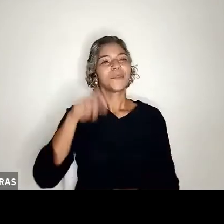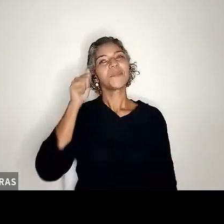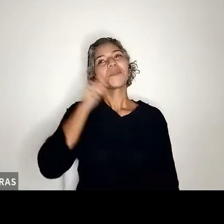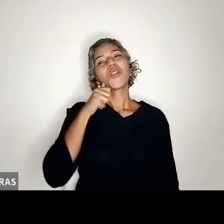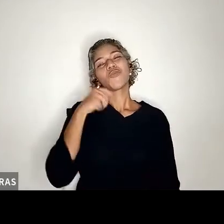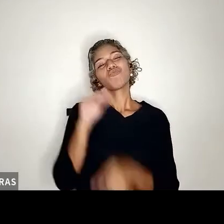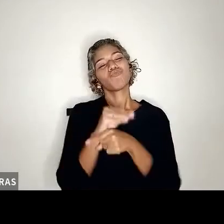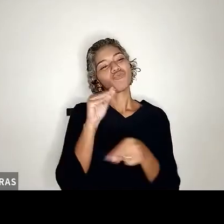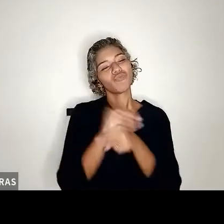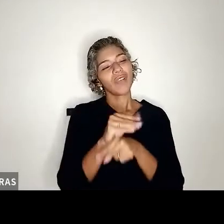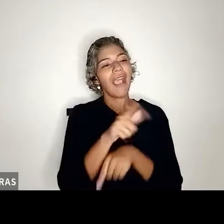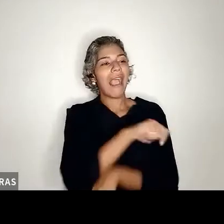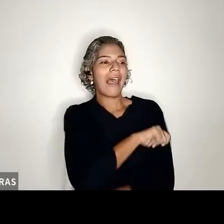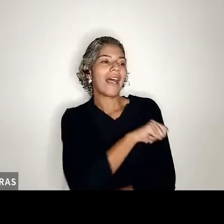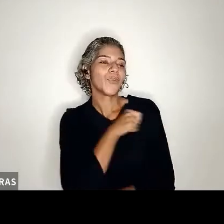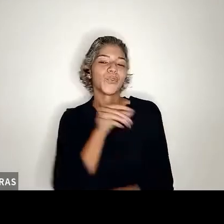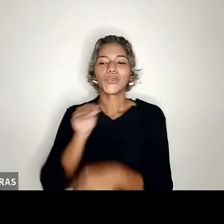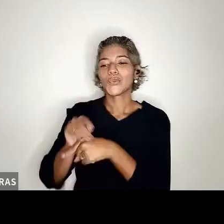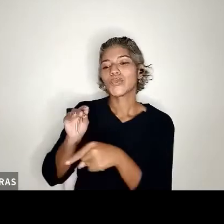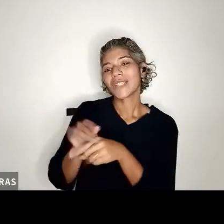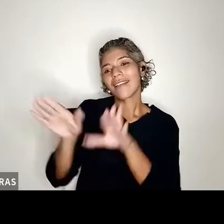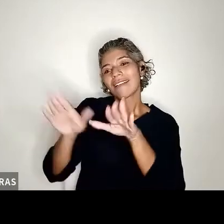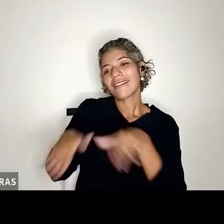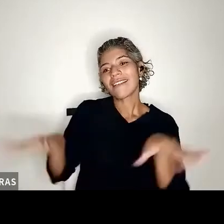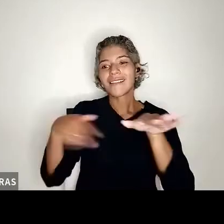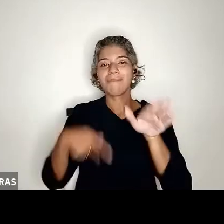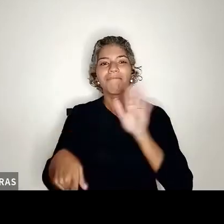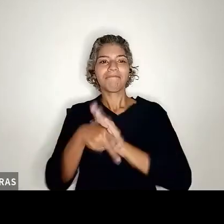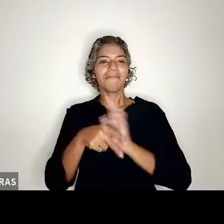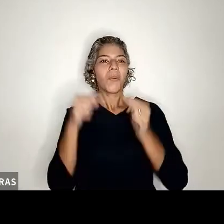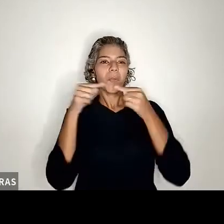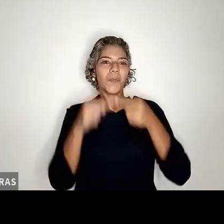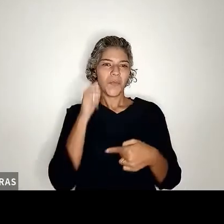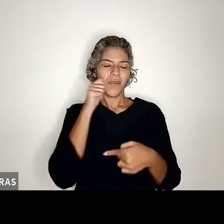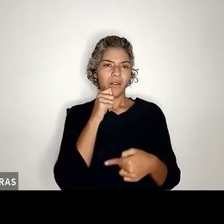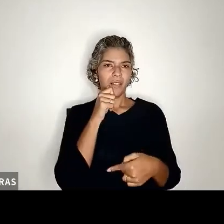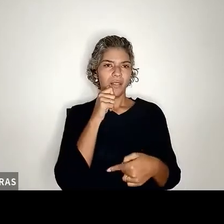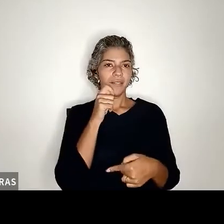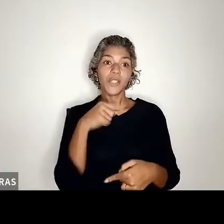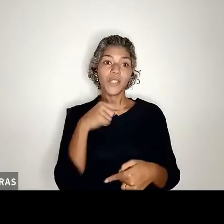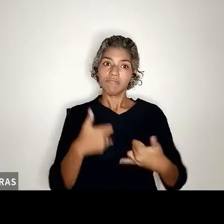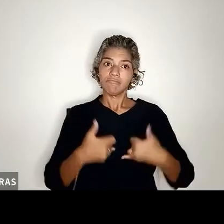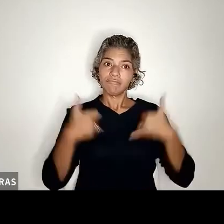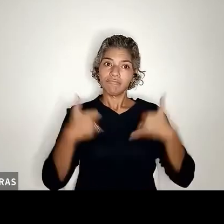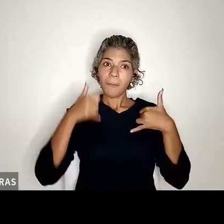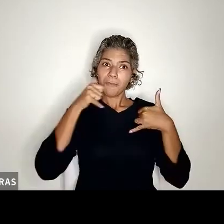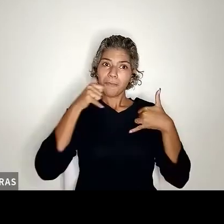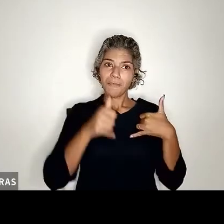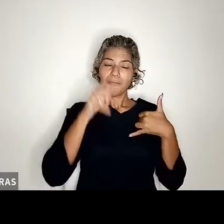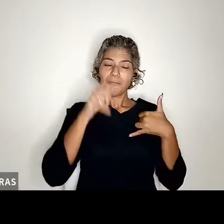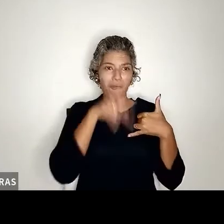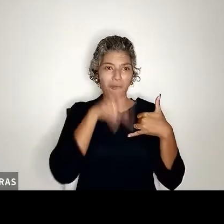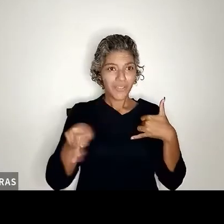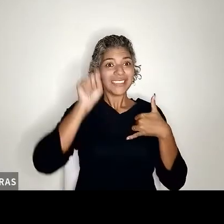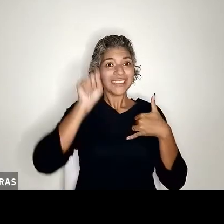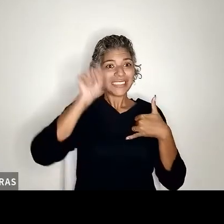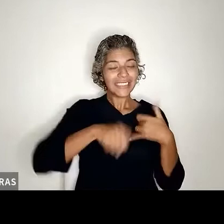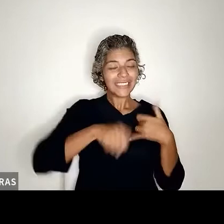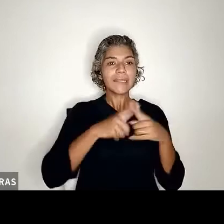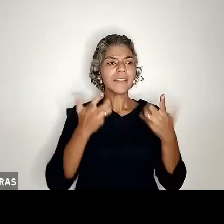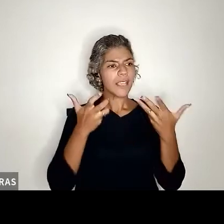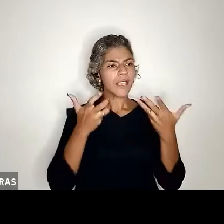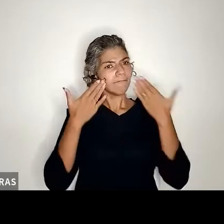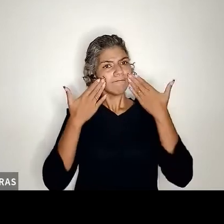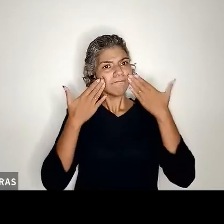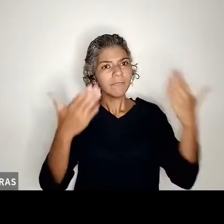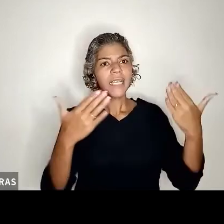dos alunos. Né? Temos muito orgulho de sermos professoras, mas queremos afirmar que temos uma contribuição, para além de